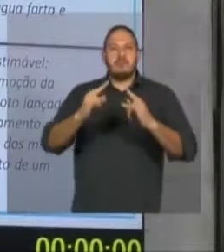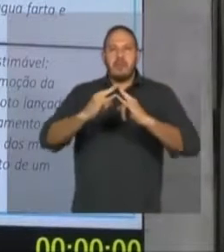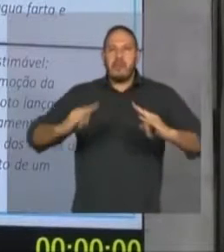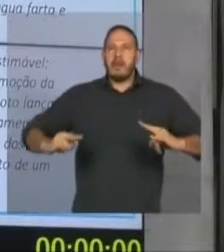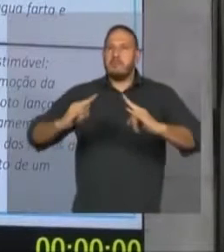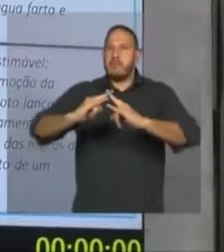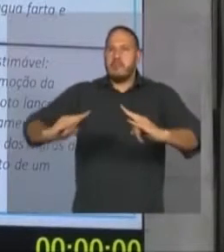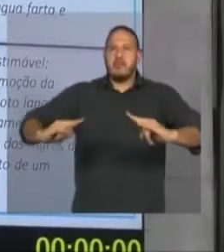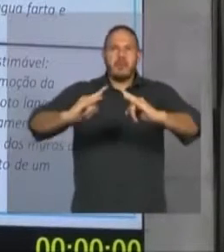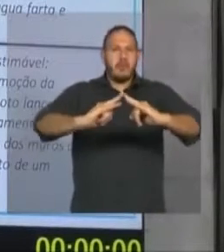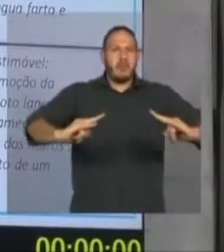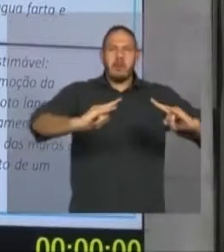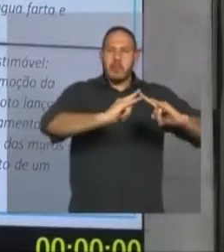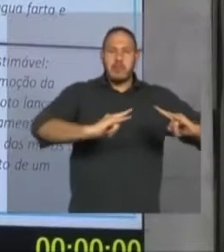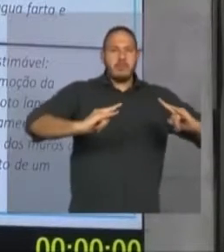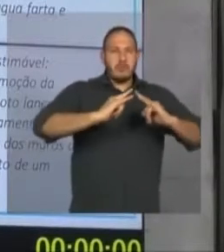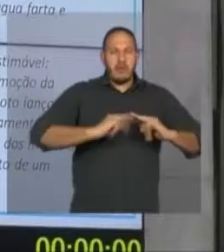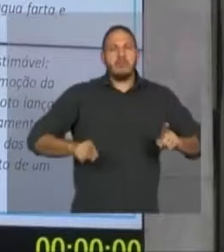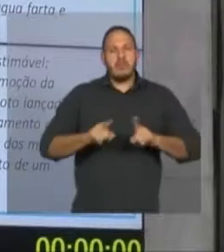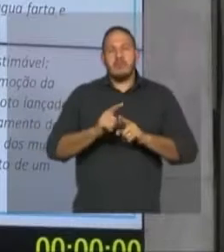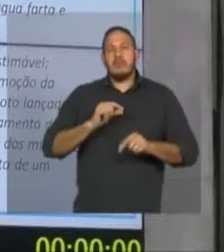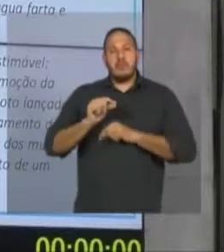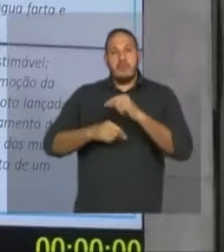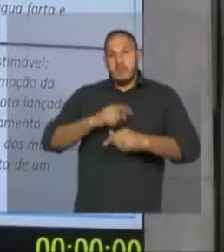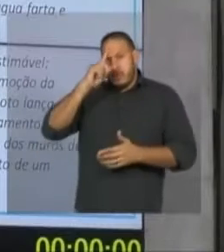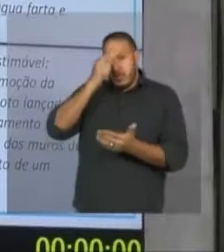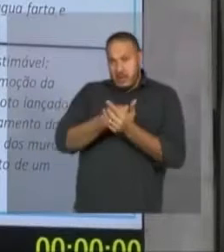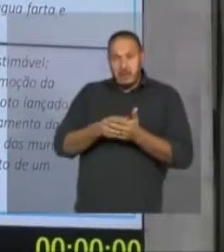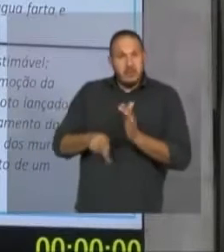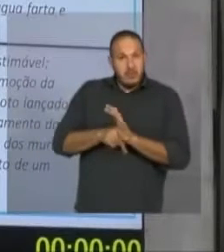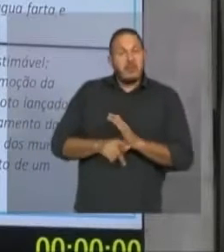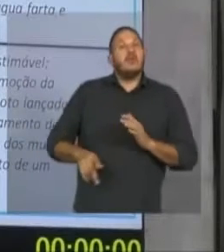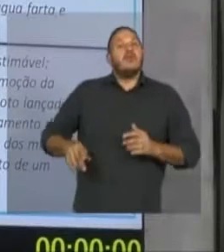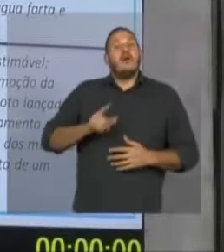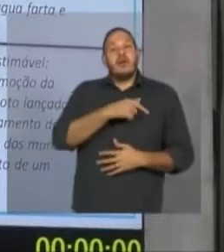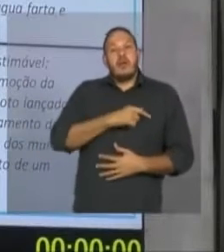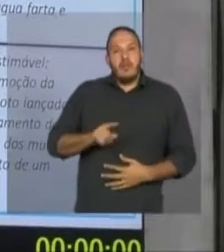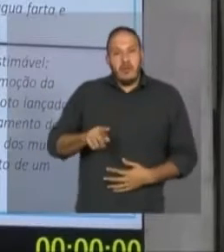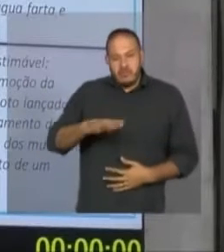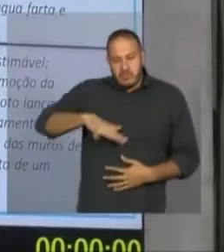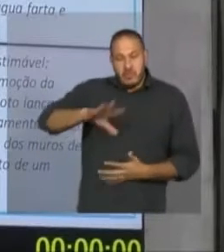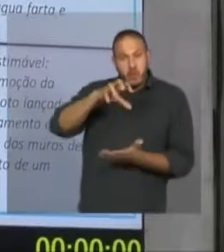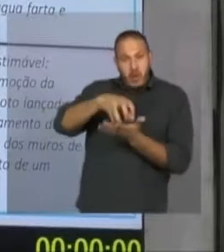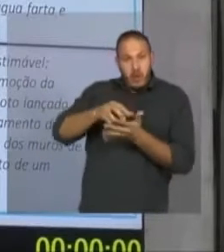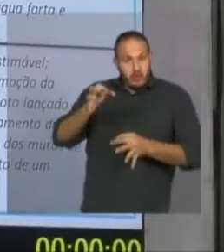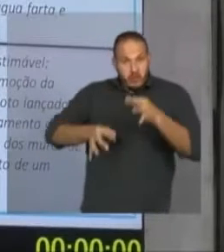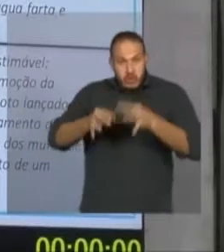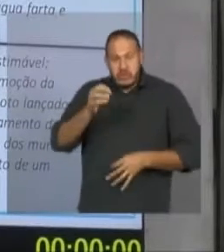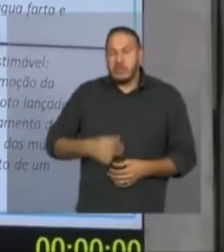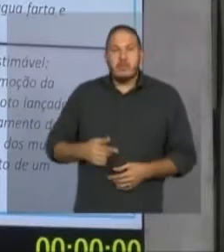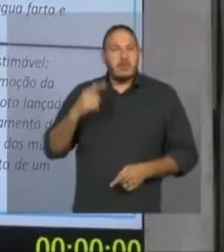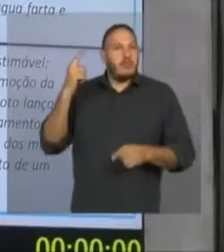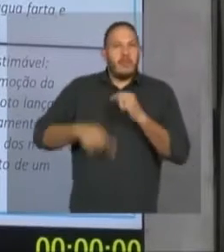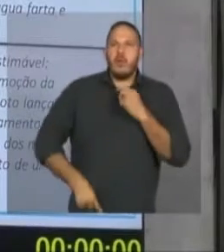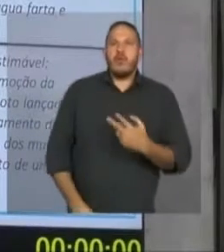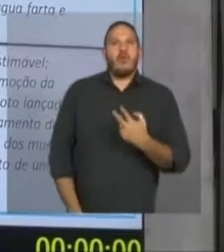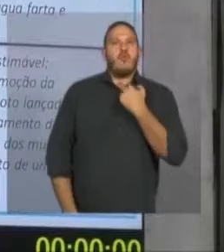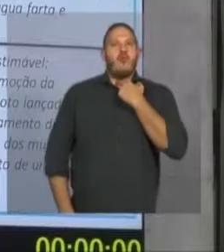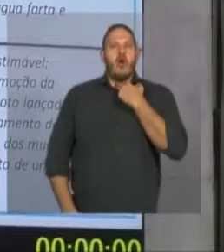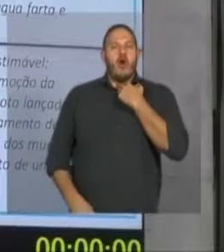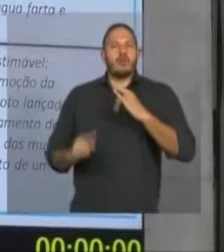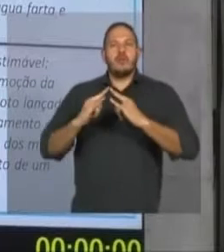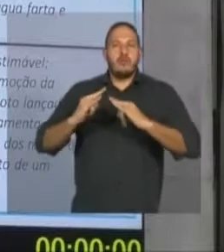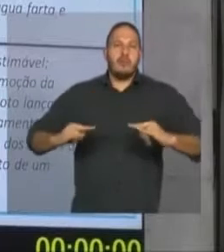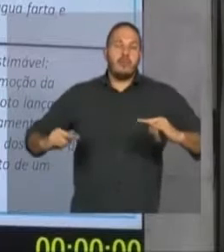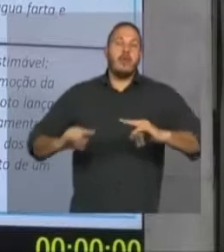toda parte, por toda a cidade. Uma decisão do Tribunal de Justiça impediu a cidade de remover as barracas, a